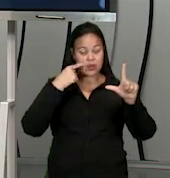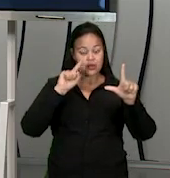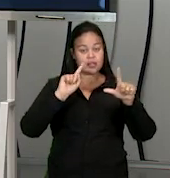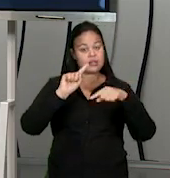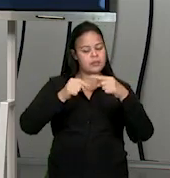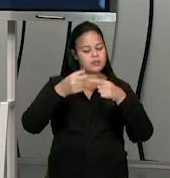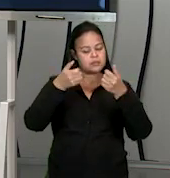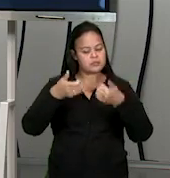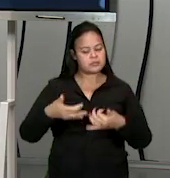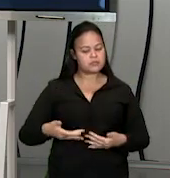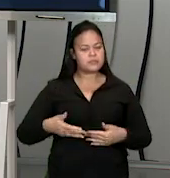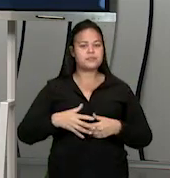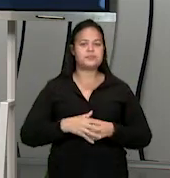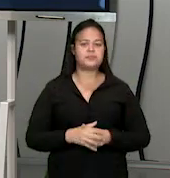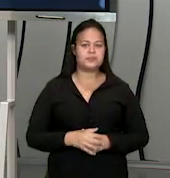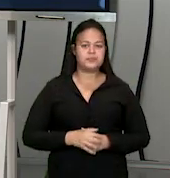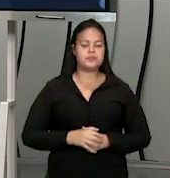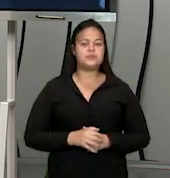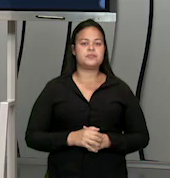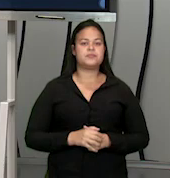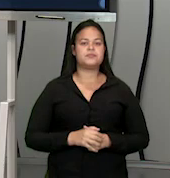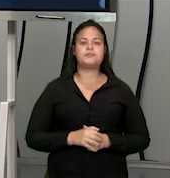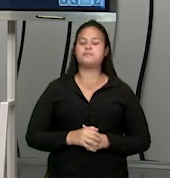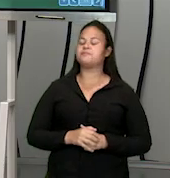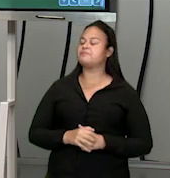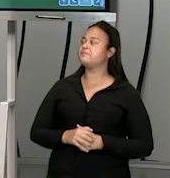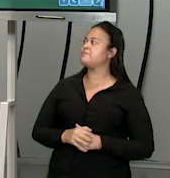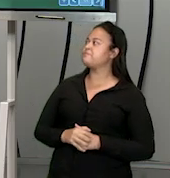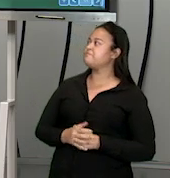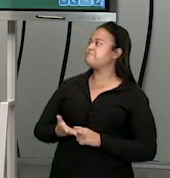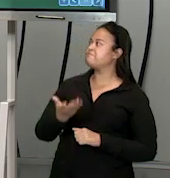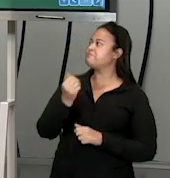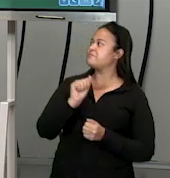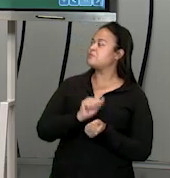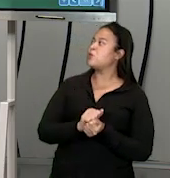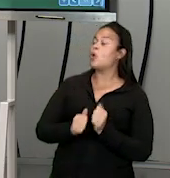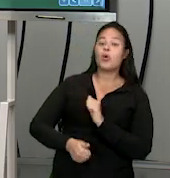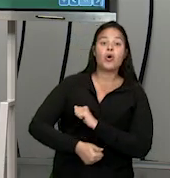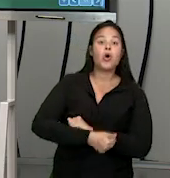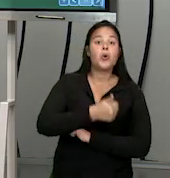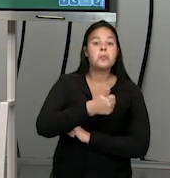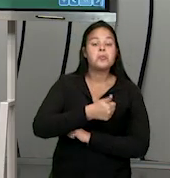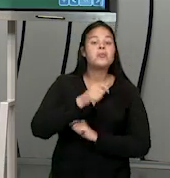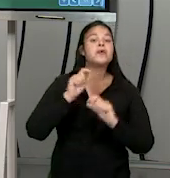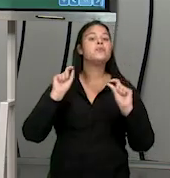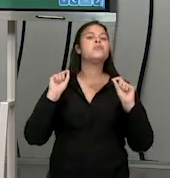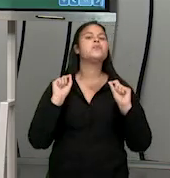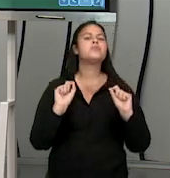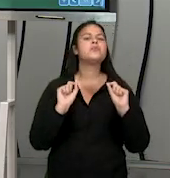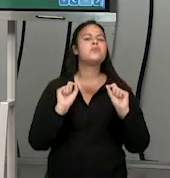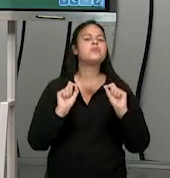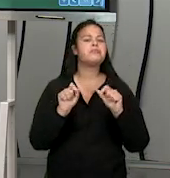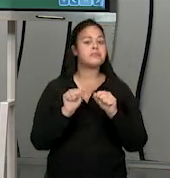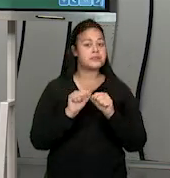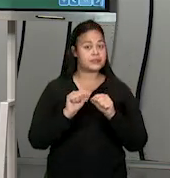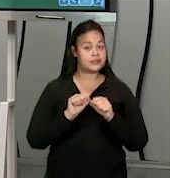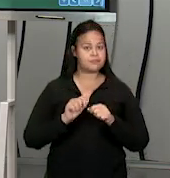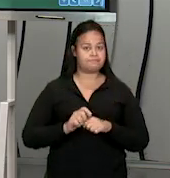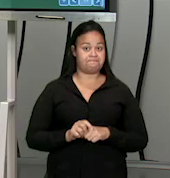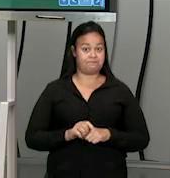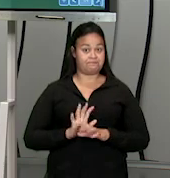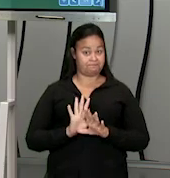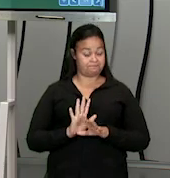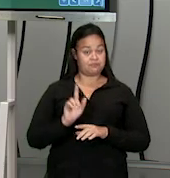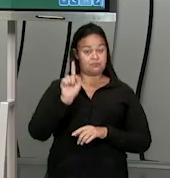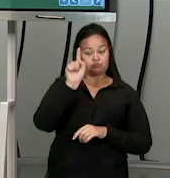aqui mesmo. Então vamos lá, vamos para o quadro. Então a primeira coisa que você vai fazer é um círculo, não